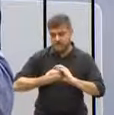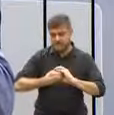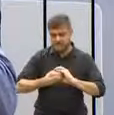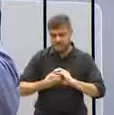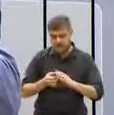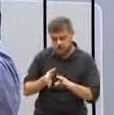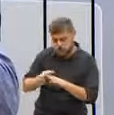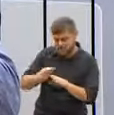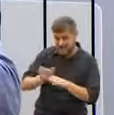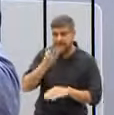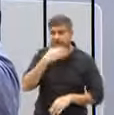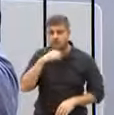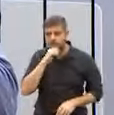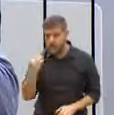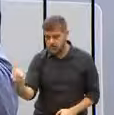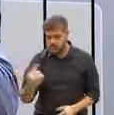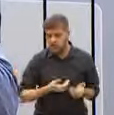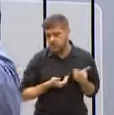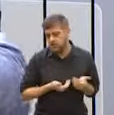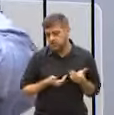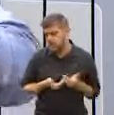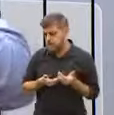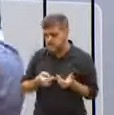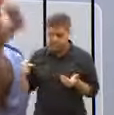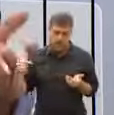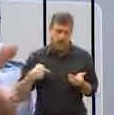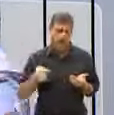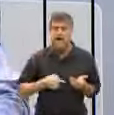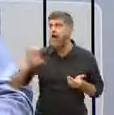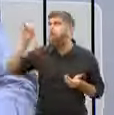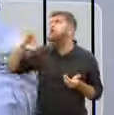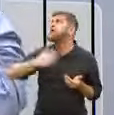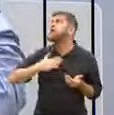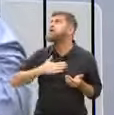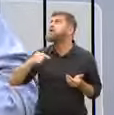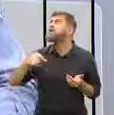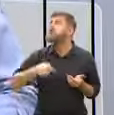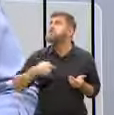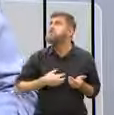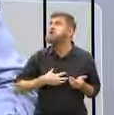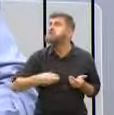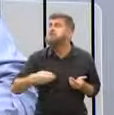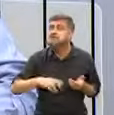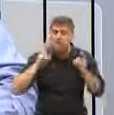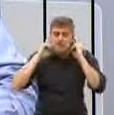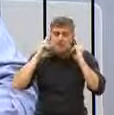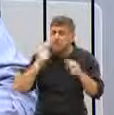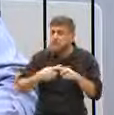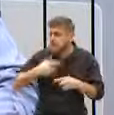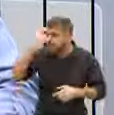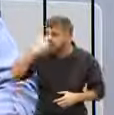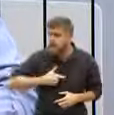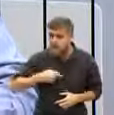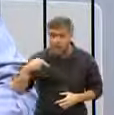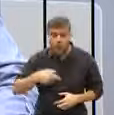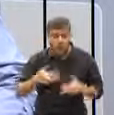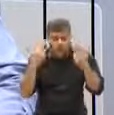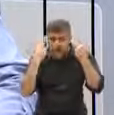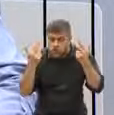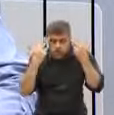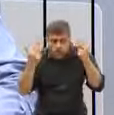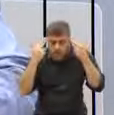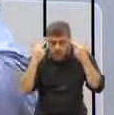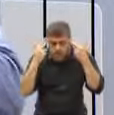procura orientar o pai quando ele chega lá com um bebê recém-nascido, fala: ai meu Deus, por que comigo? Não é por que comigo. Seu filho é normal como qualquer